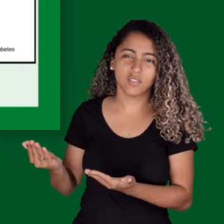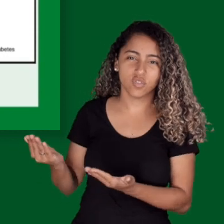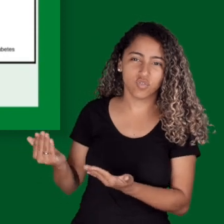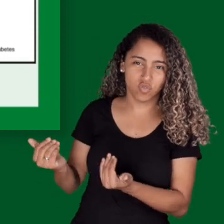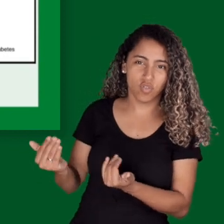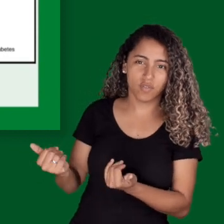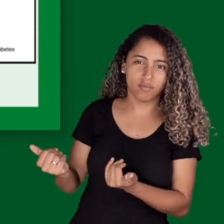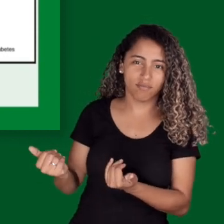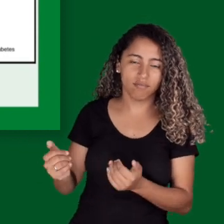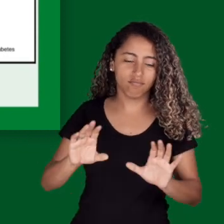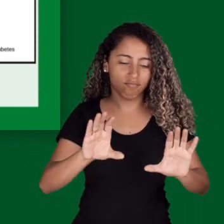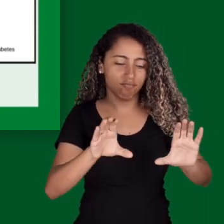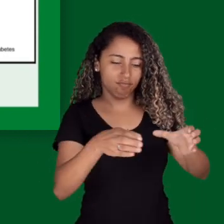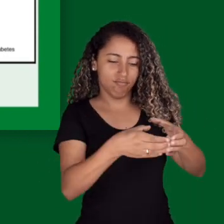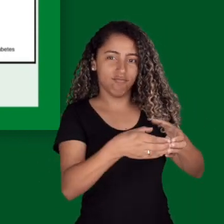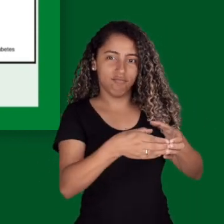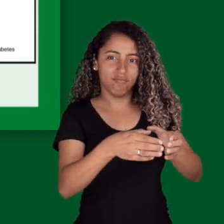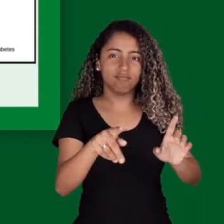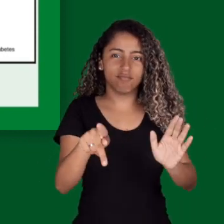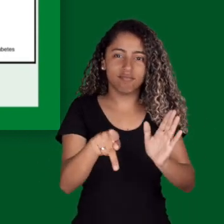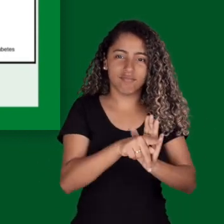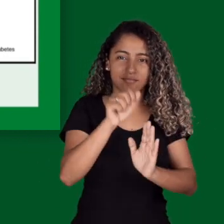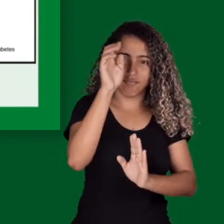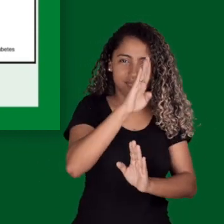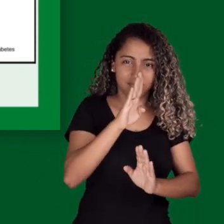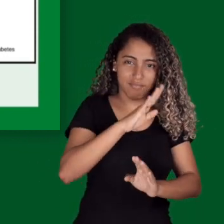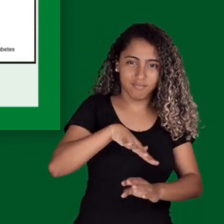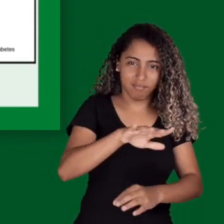e os adolescentes, a Sociedade Brasileira de